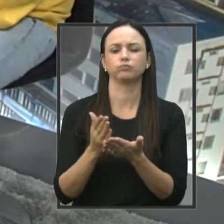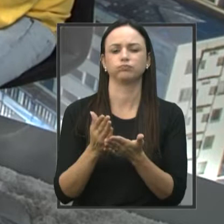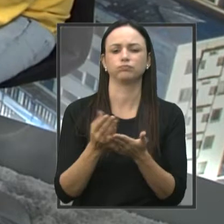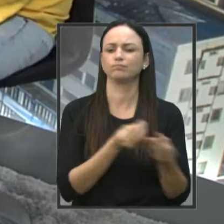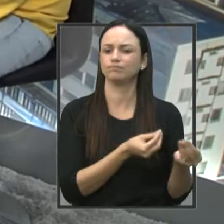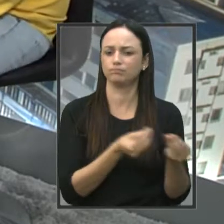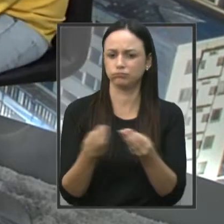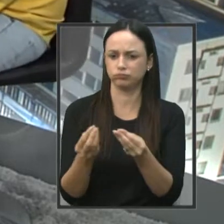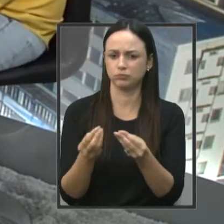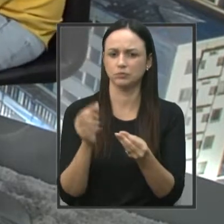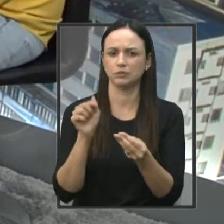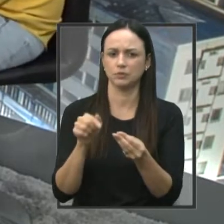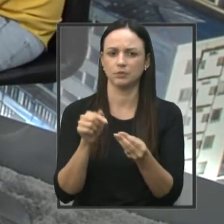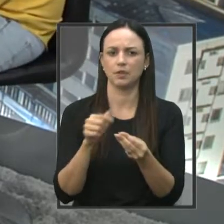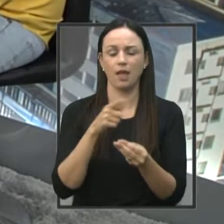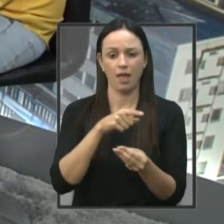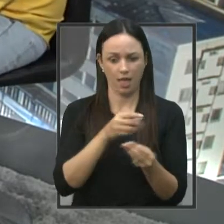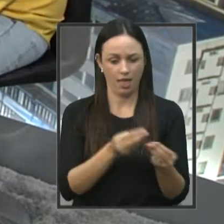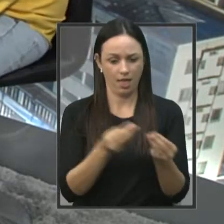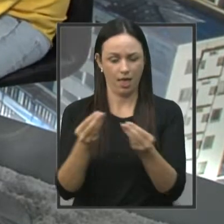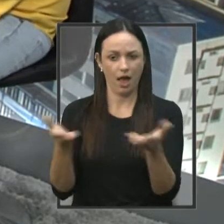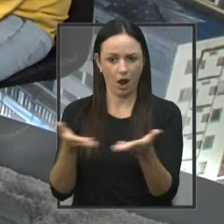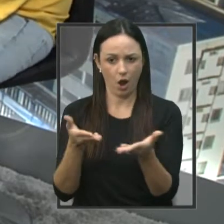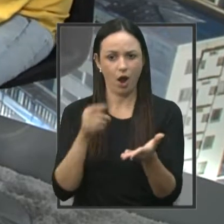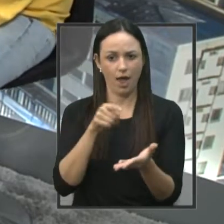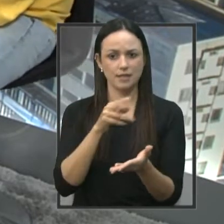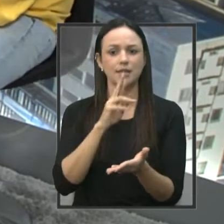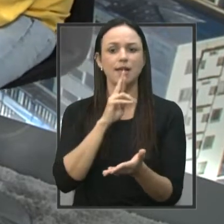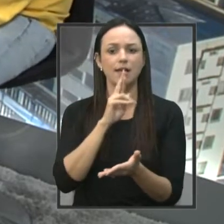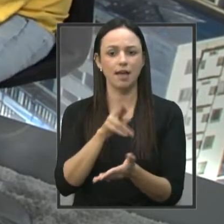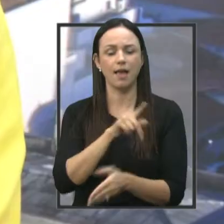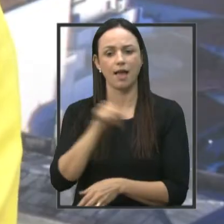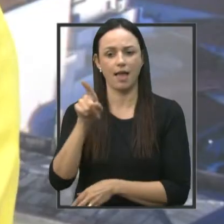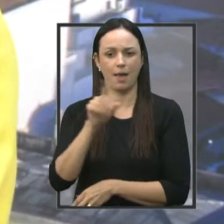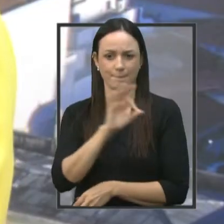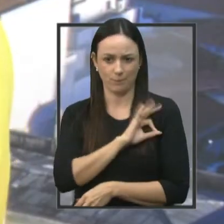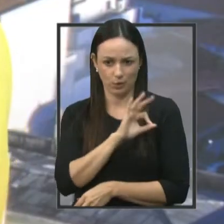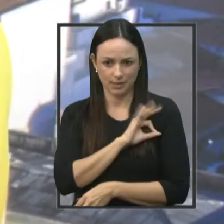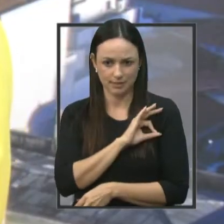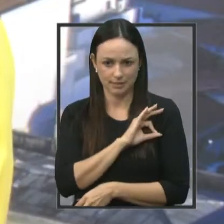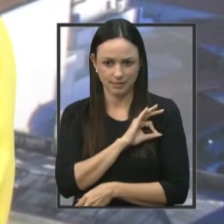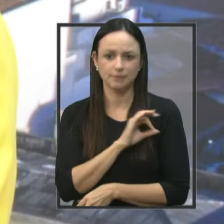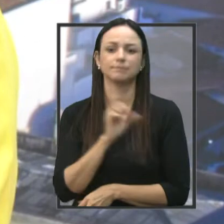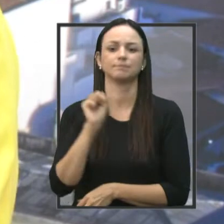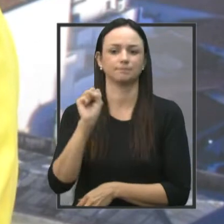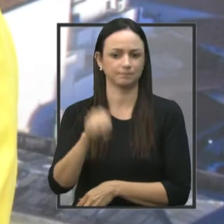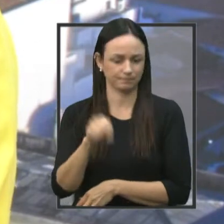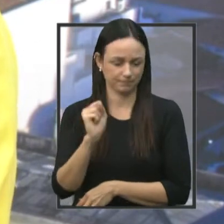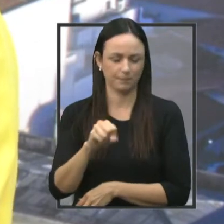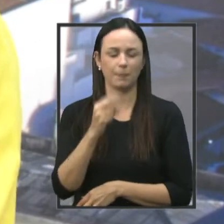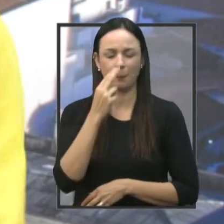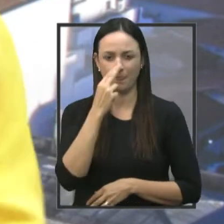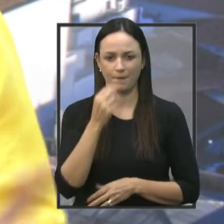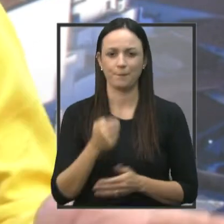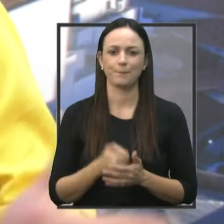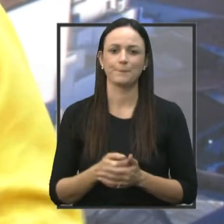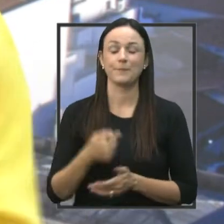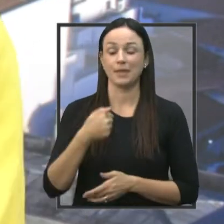seja, isso deve ser encaminhado para a polícia, o resultado dessa SEI, vereador? Exatamente, Ângelo. Eu e